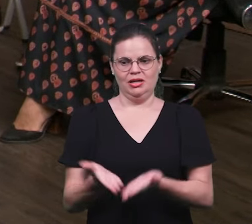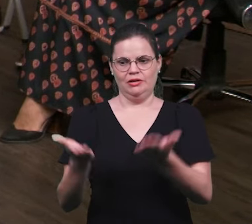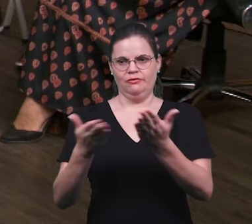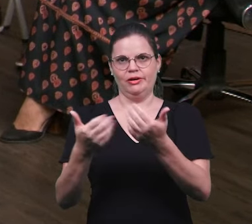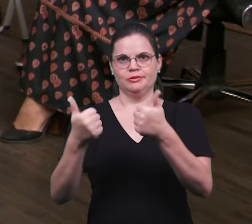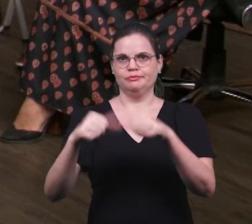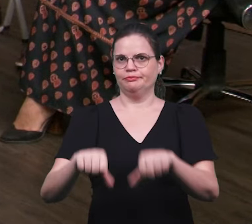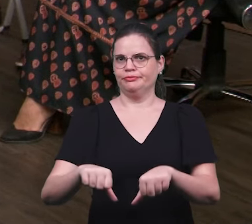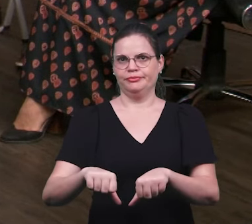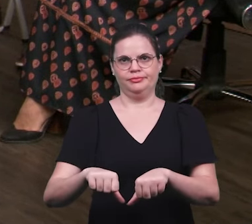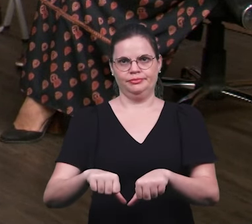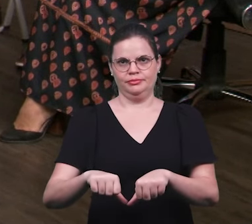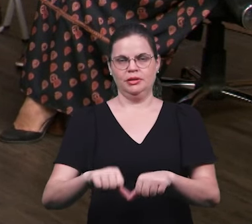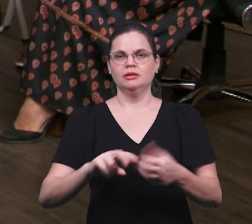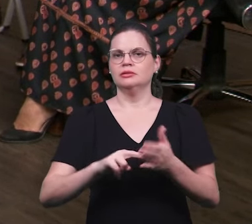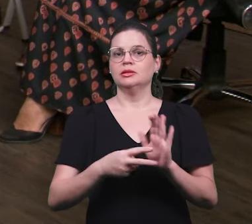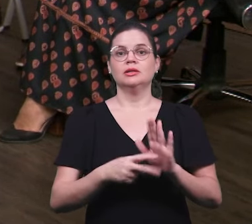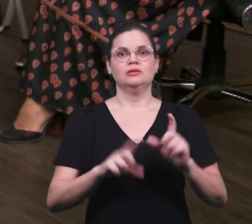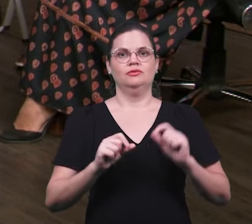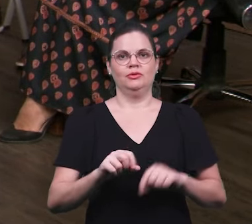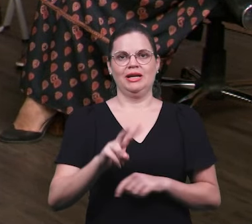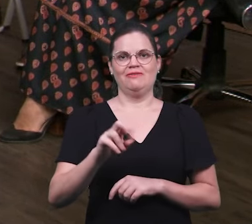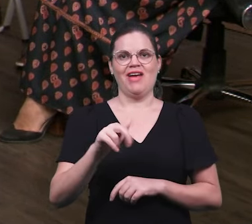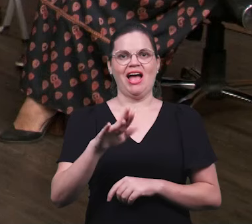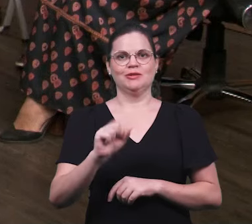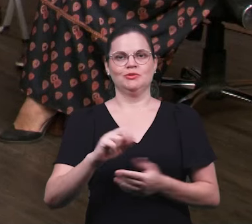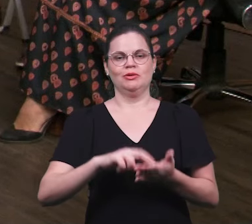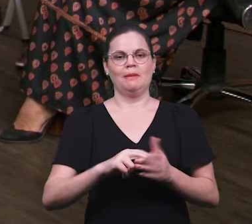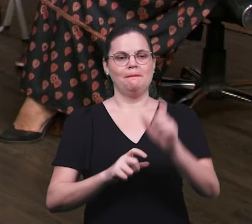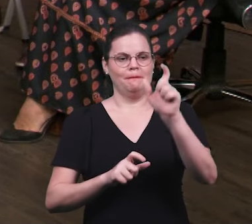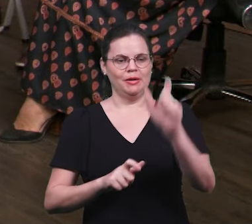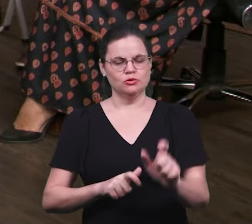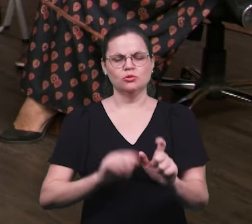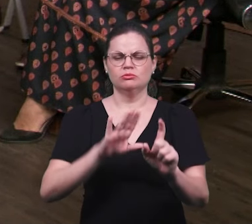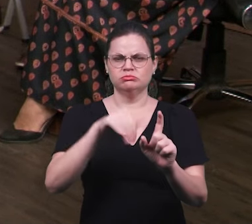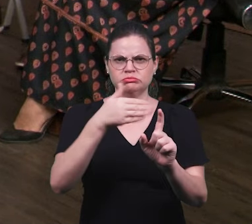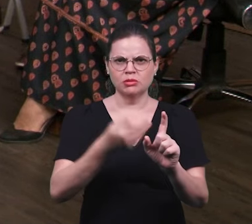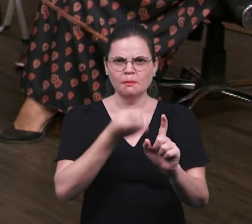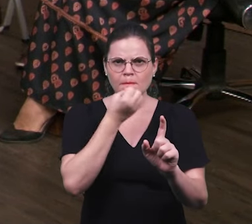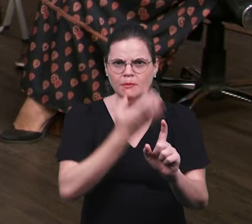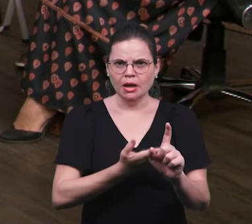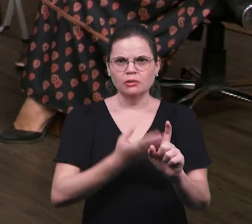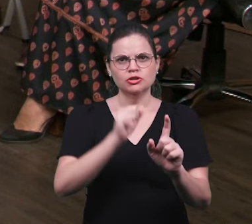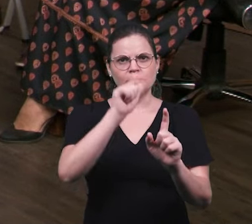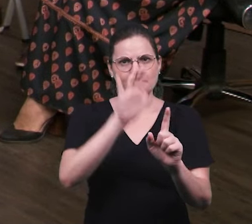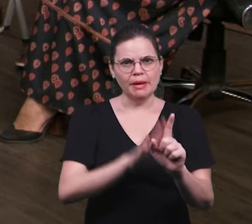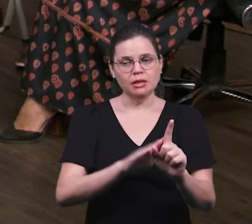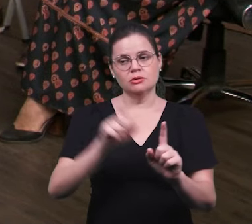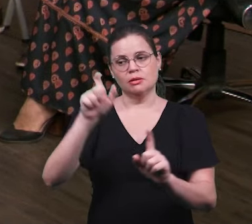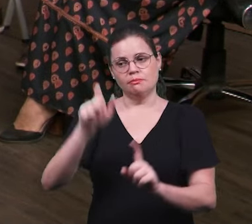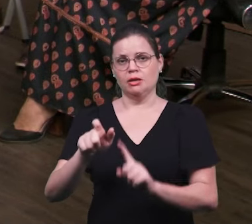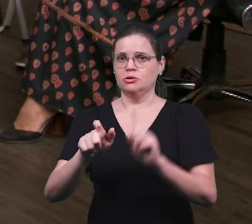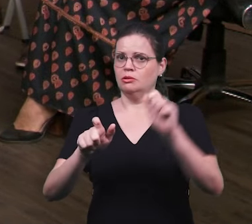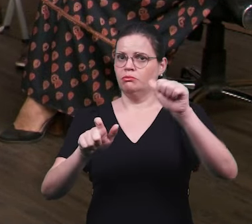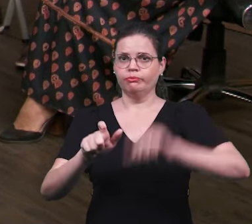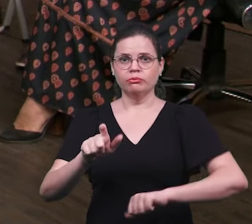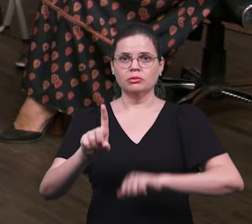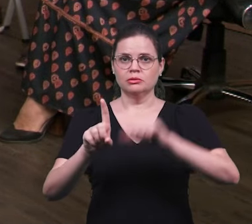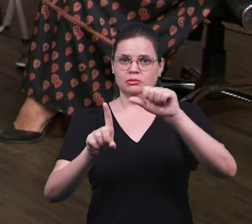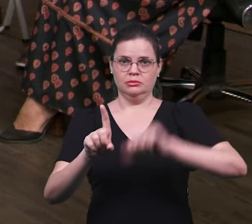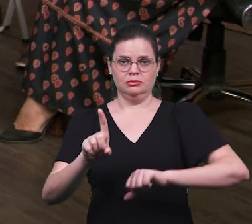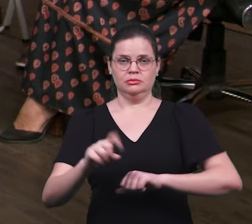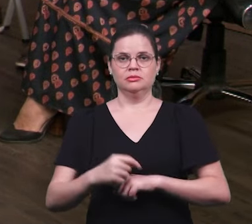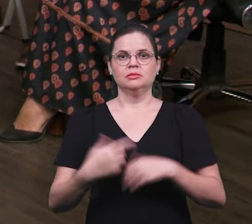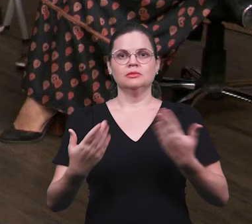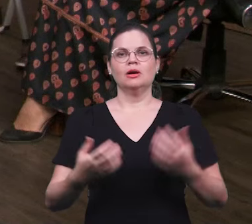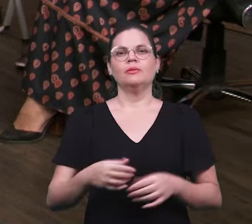desonra. Do mesmo jeito que, às vezes, como nós vimos aqui o testemunho do Natanael, e que ele foi usado por Deus sem